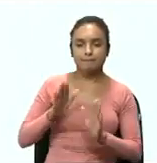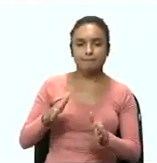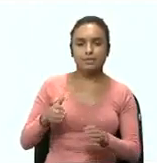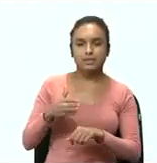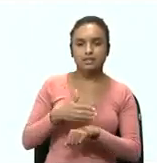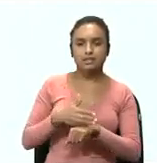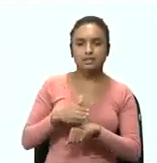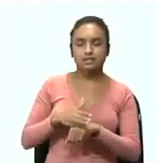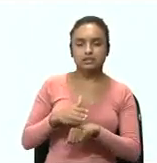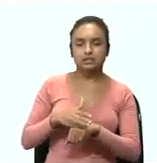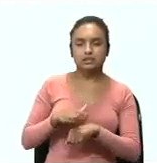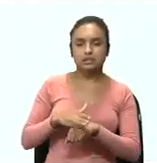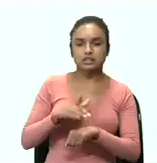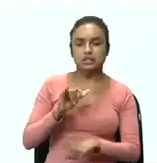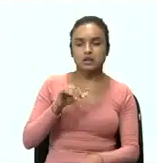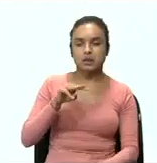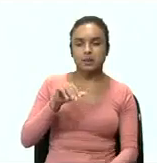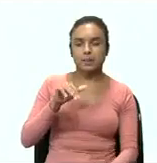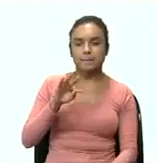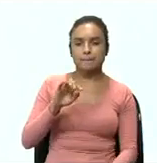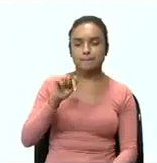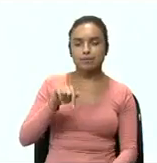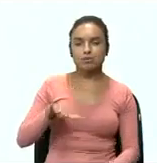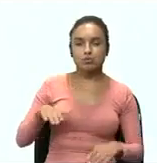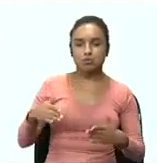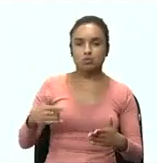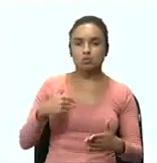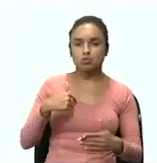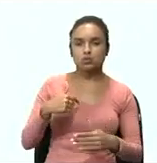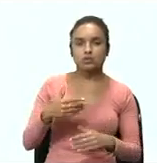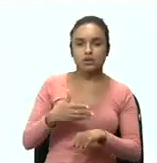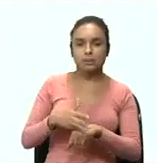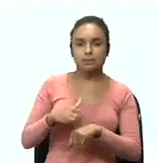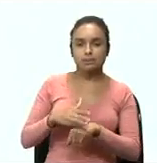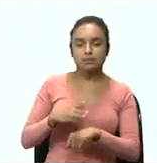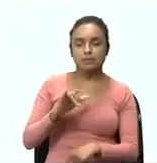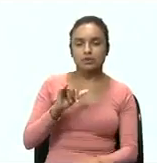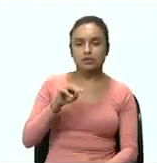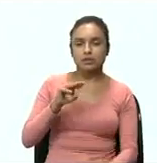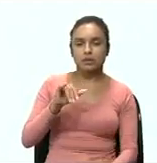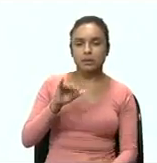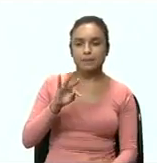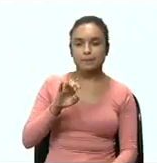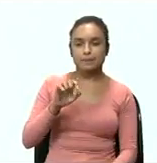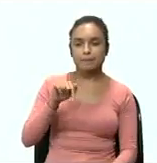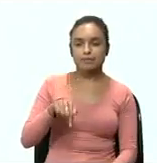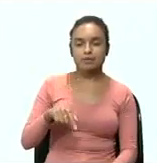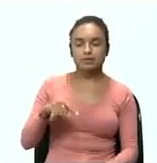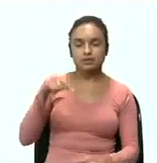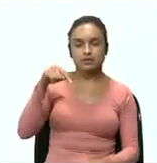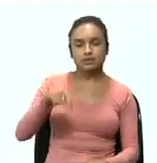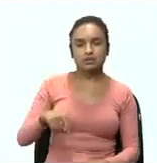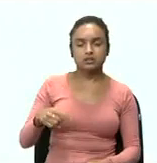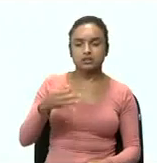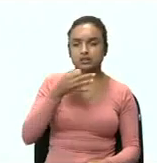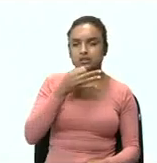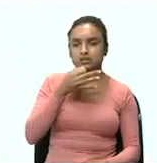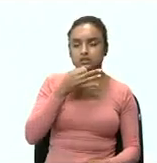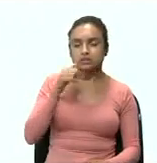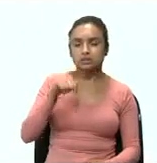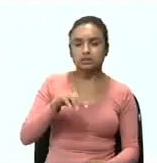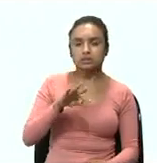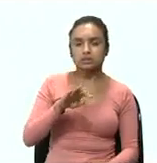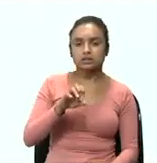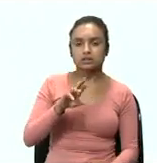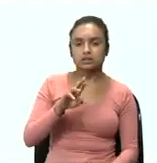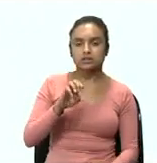limite. Quando eu aplico o limite, nesse caso, nesse termo aqui,